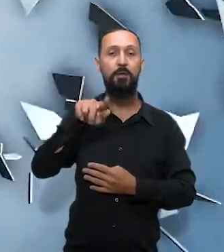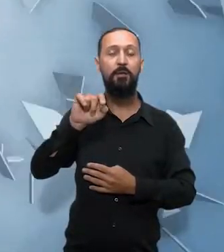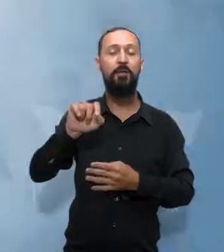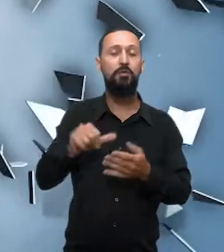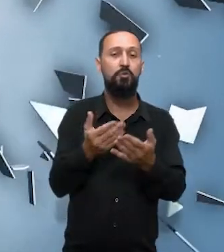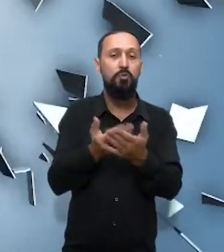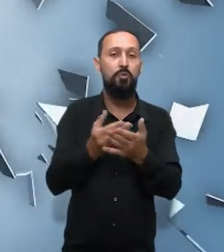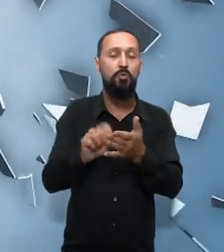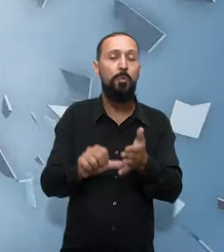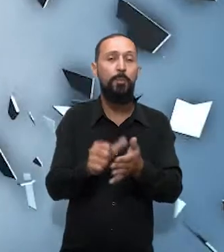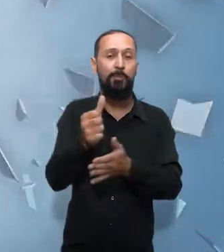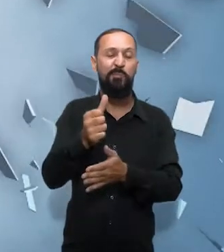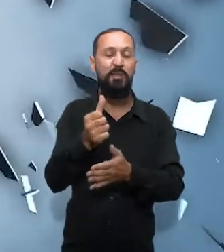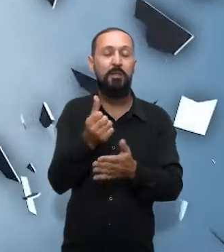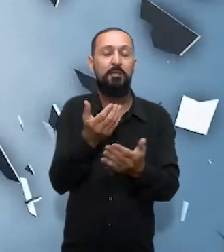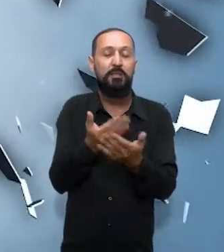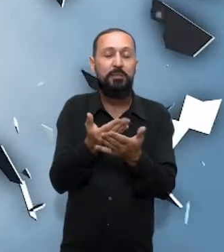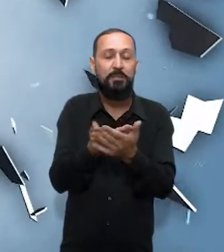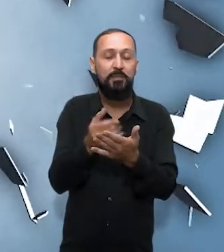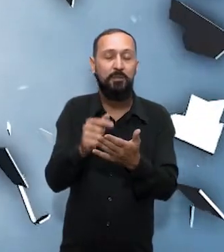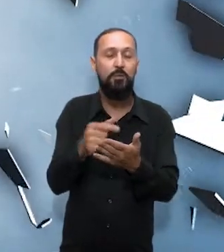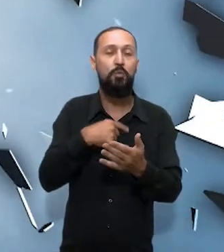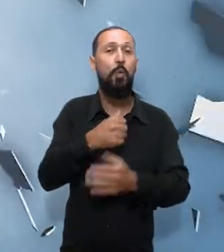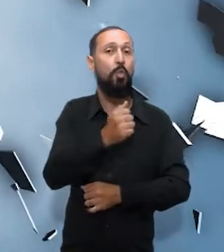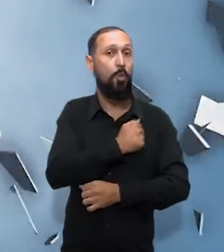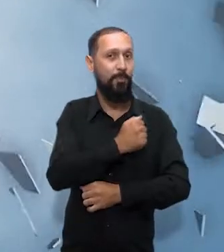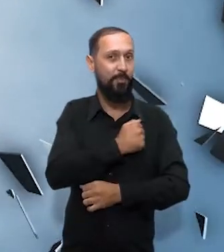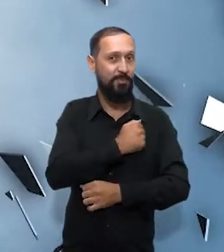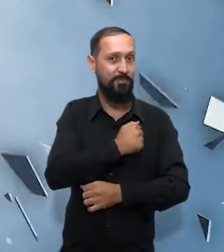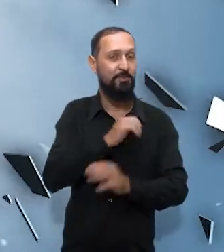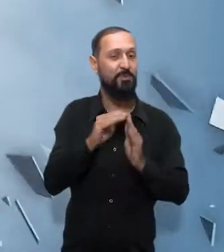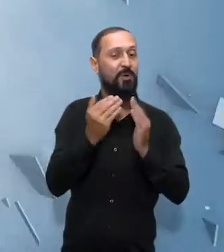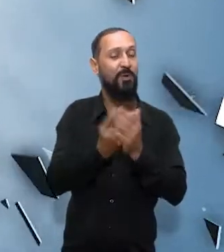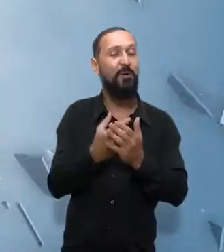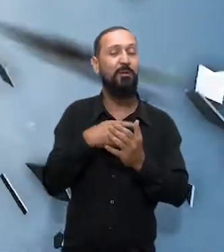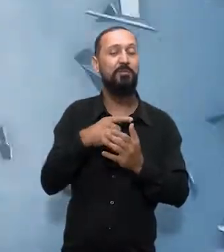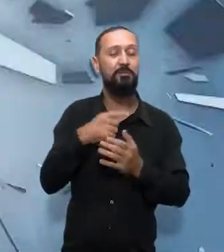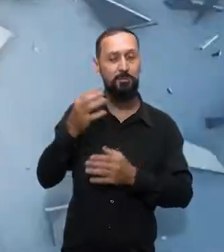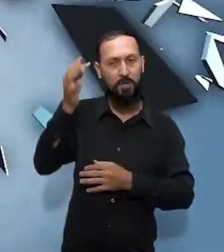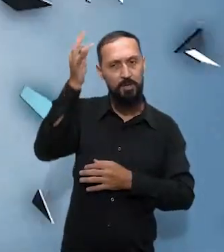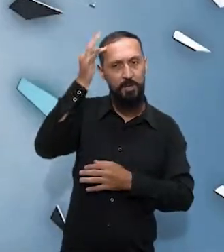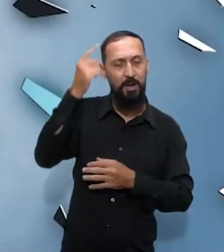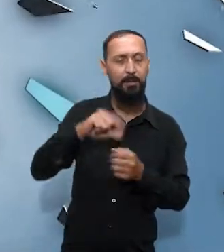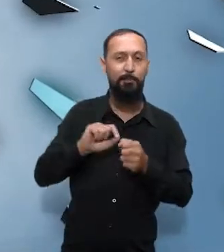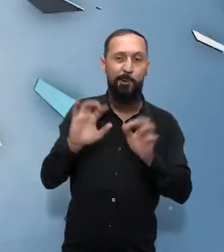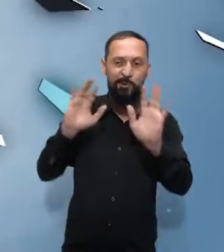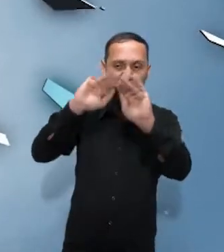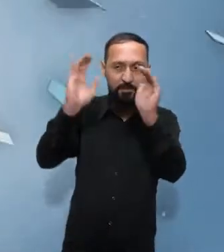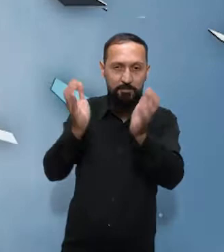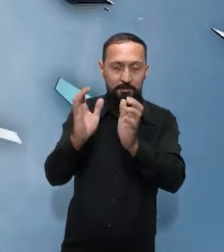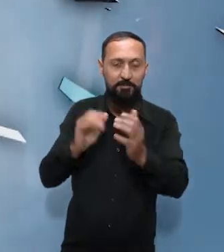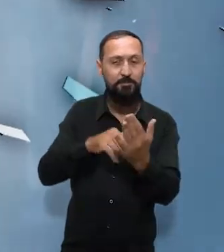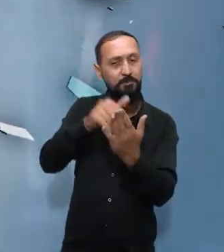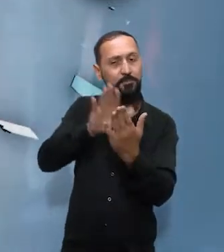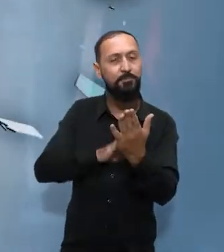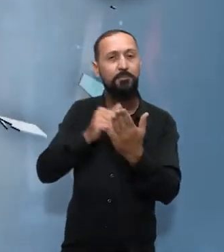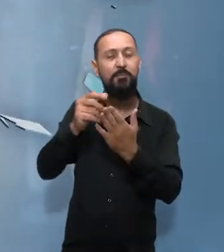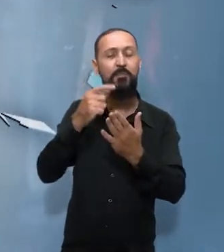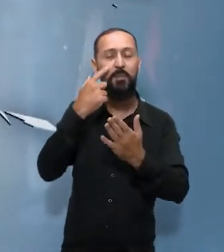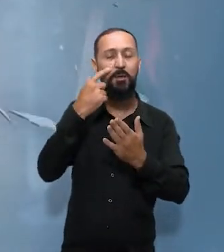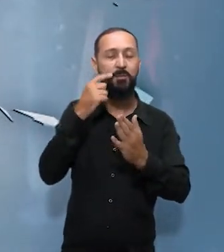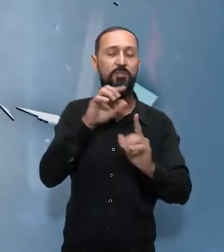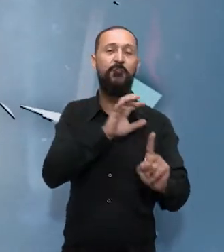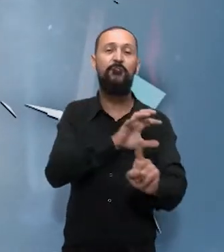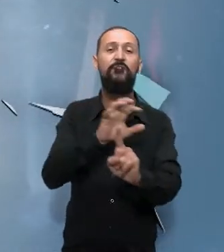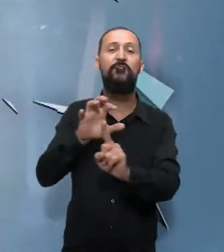cursou os primeiros anos no Colégio Dom Bosco, em Campo Grande, e já naquela época demonstrava talento para as artes plásticas. A vocação